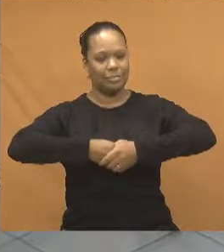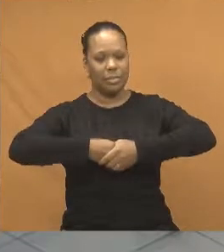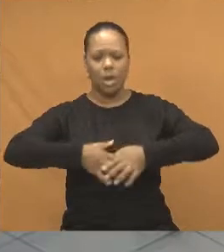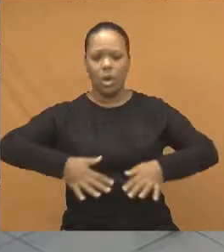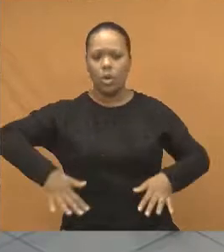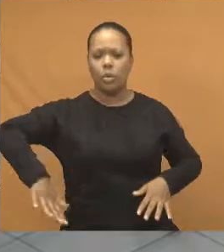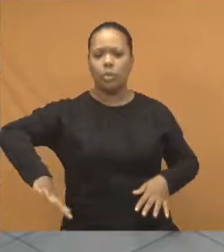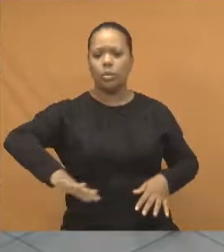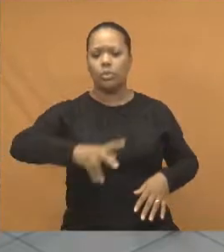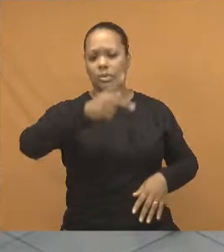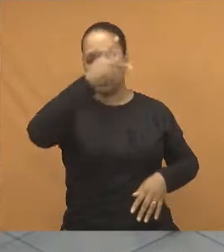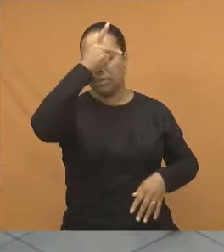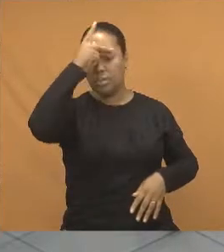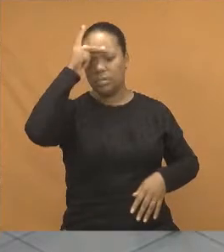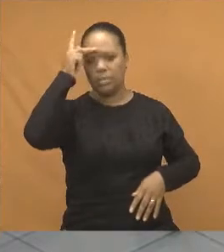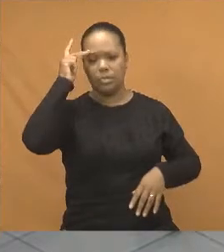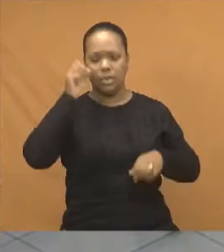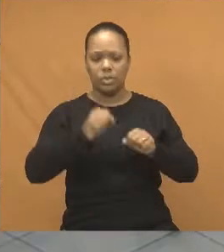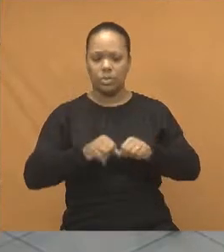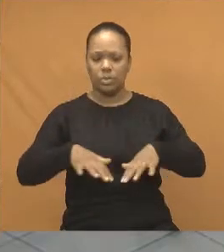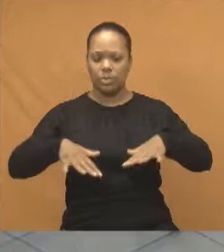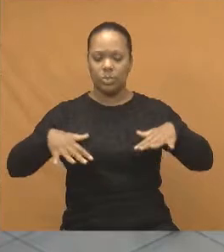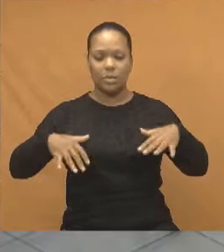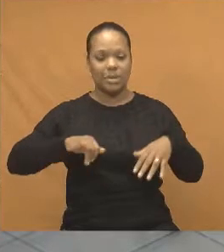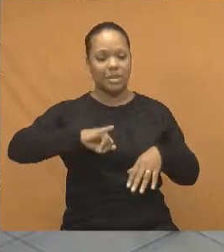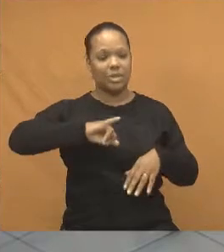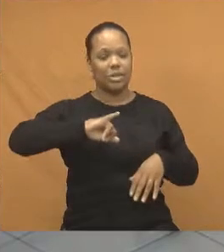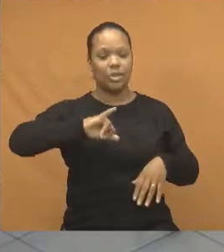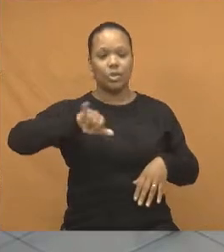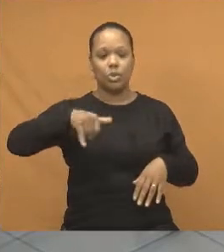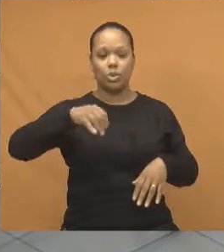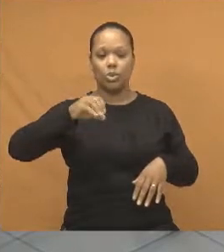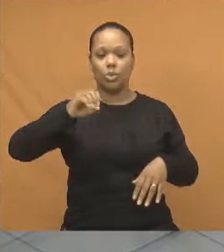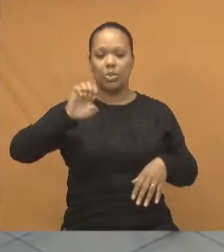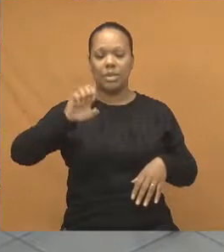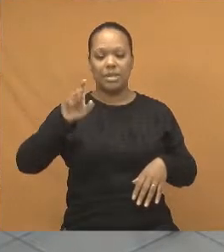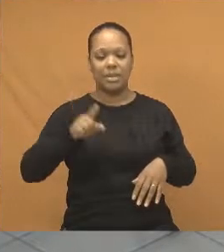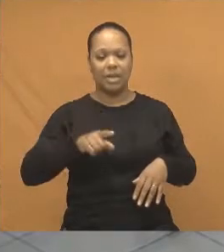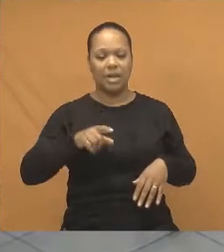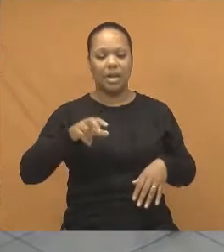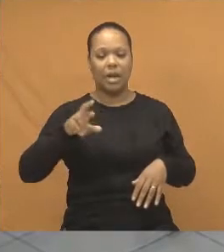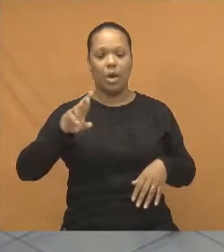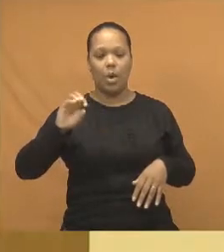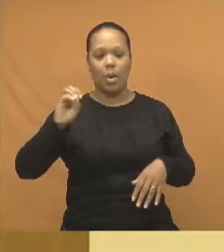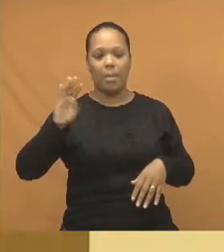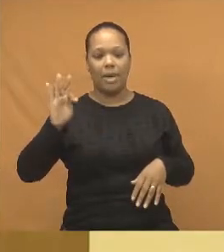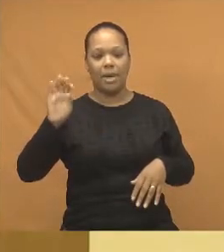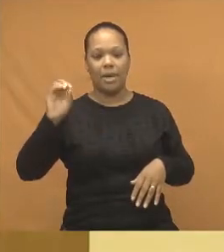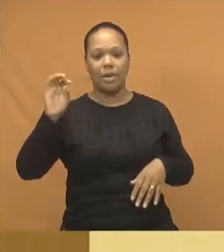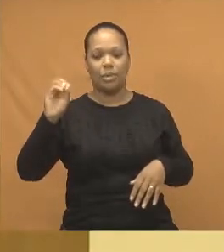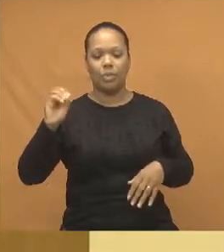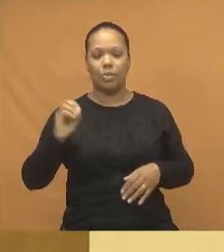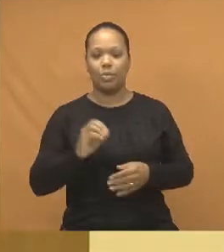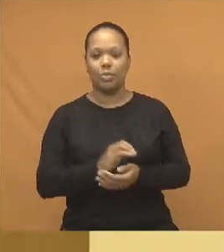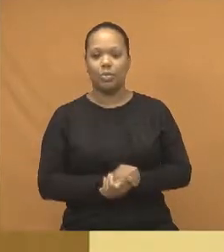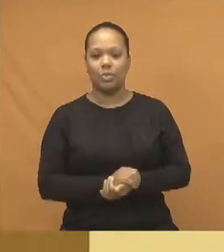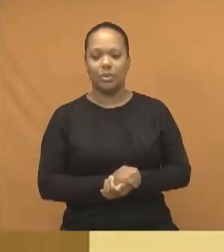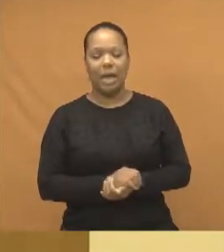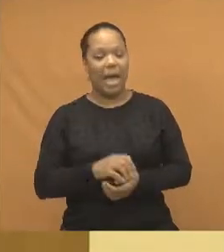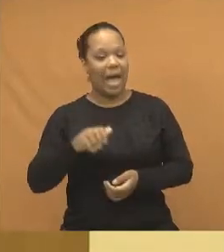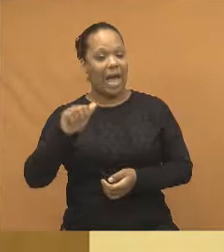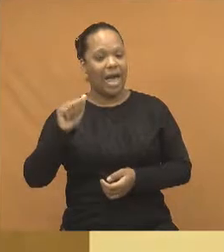todos que acompanham aqui nas galerias, o Zé Roberto, o Issa, o vereador Derbal também que está na galeria,